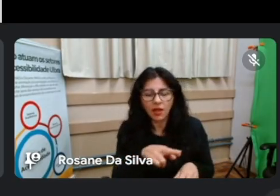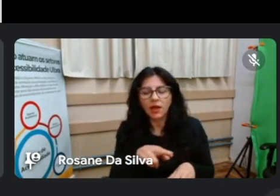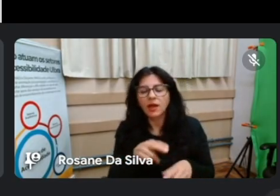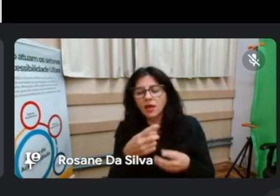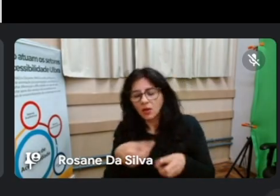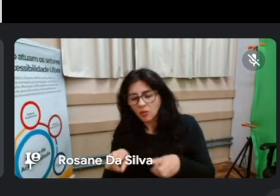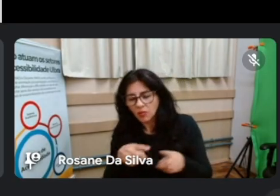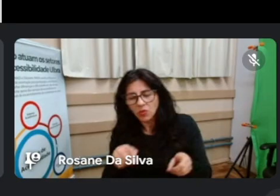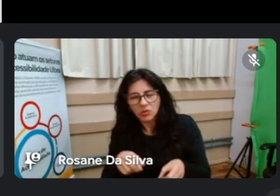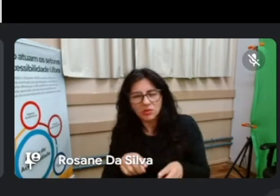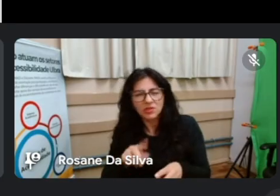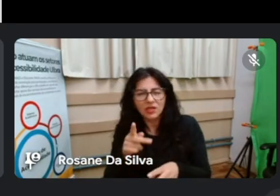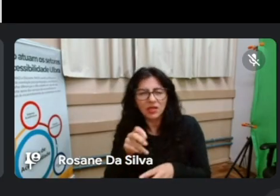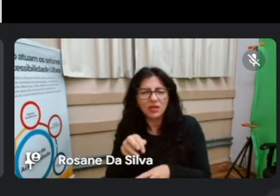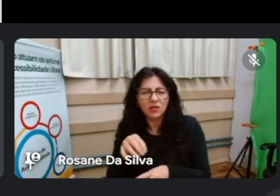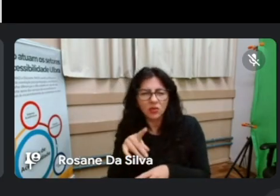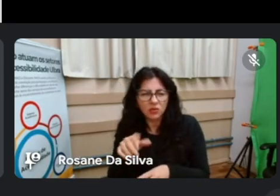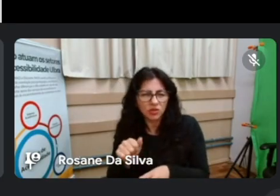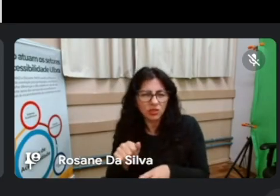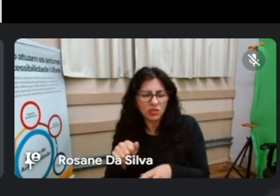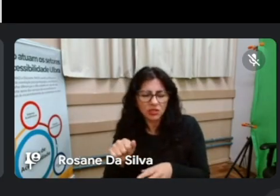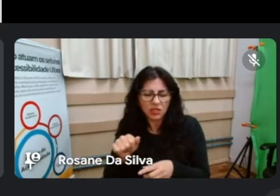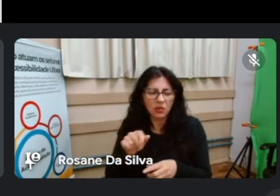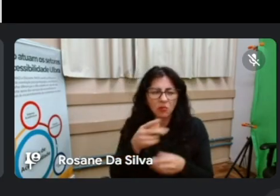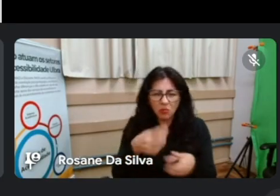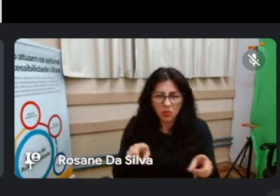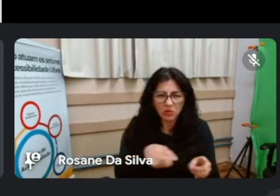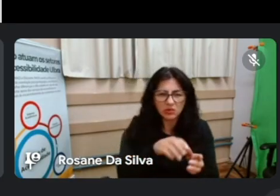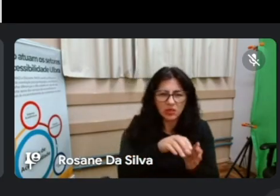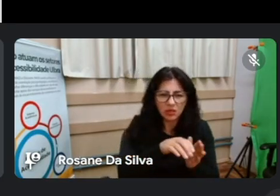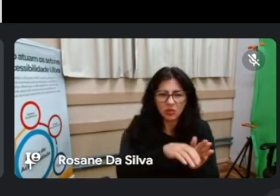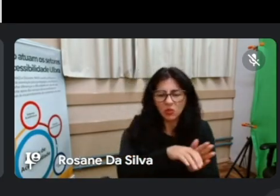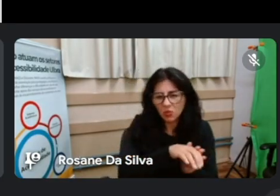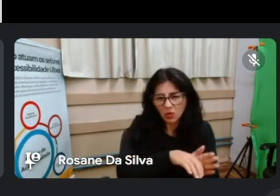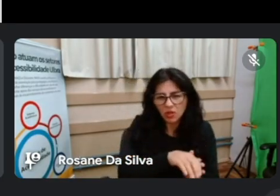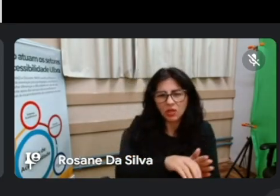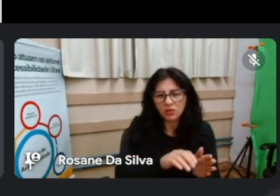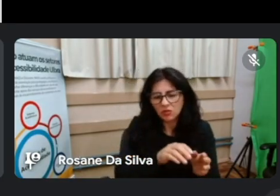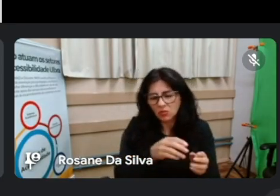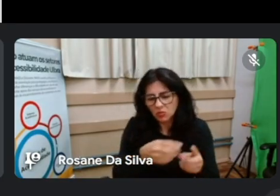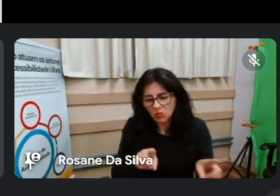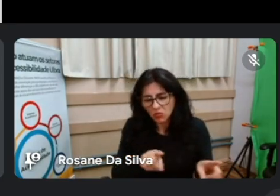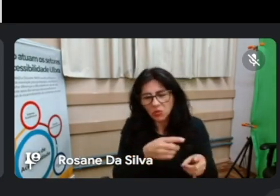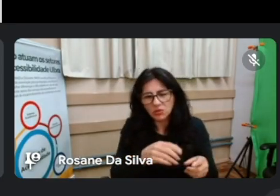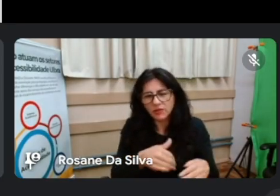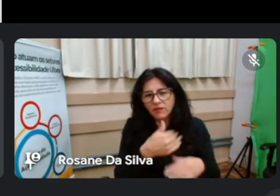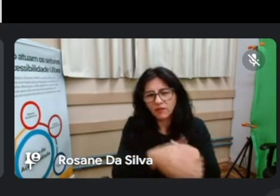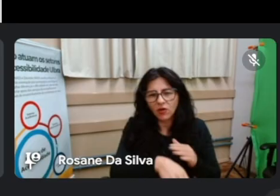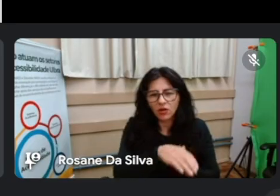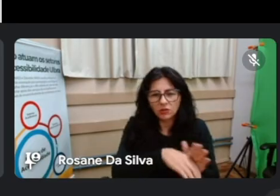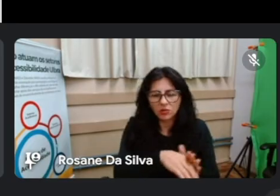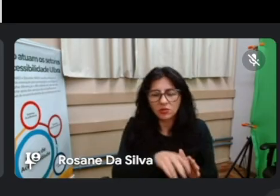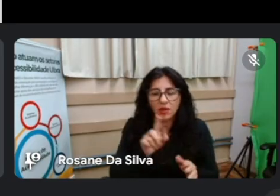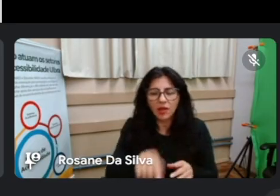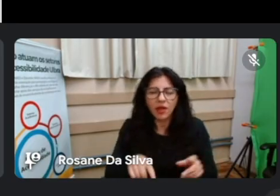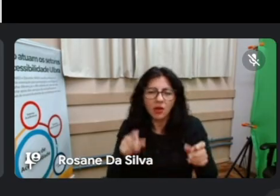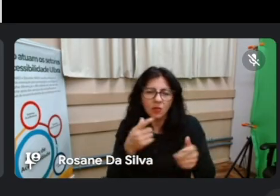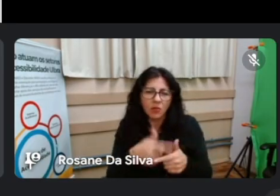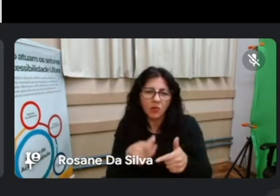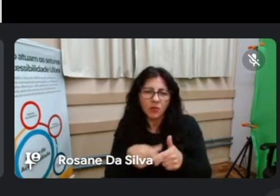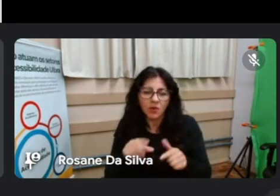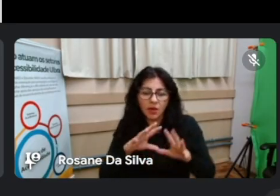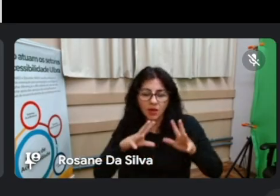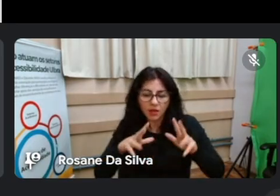música fora do currículo que eu acho que é uma dificuldade uma problemática que todas as áreas do do campo da arte